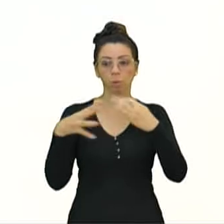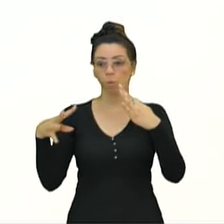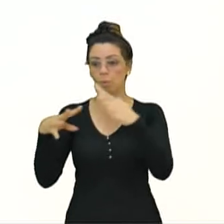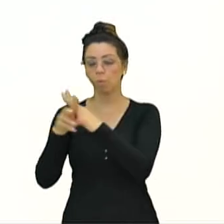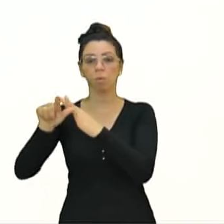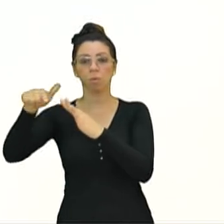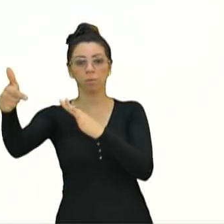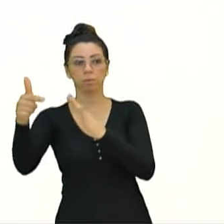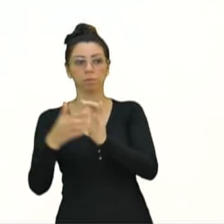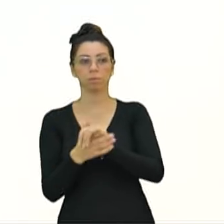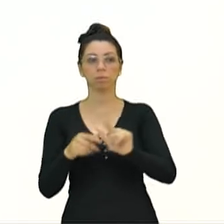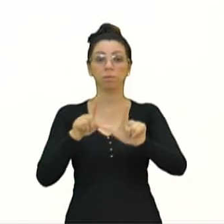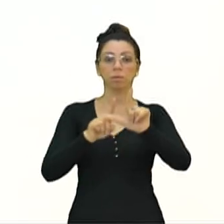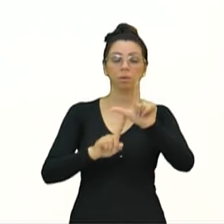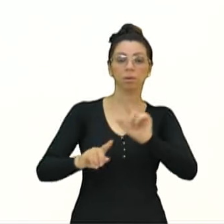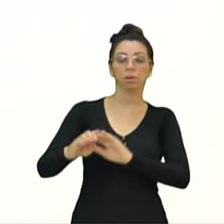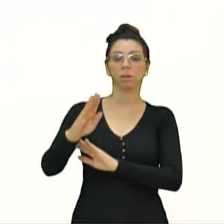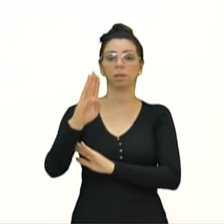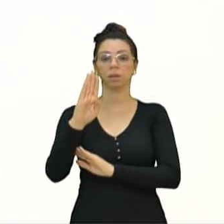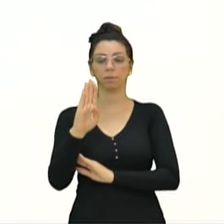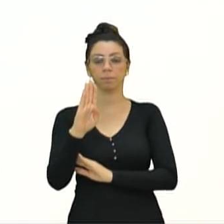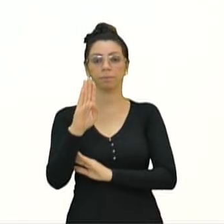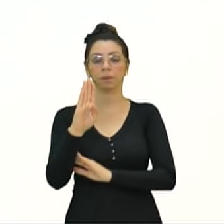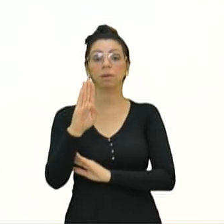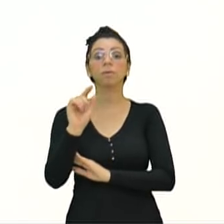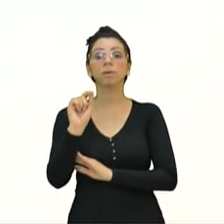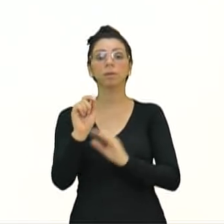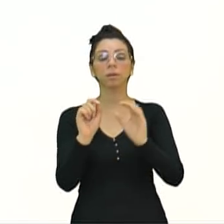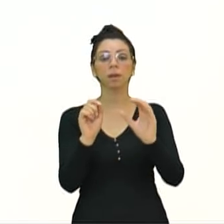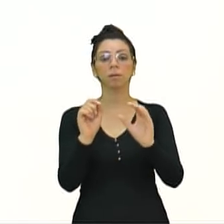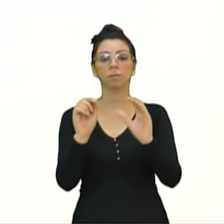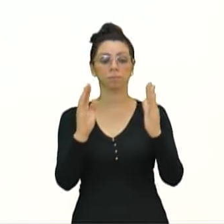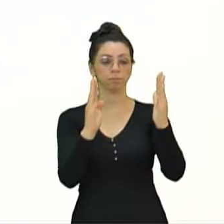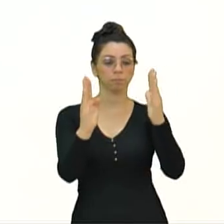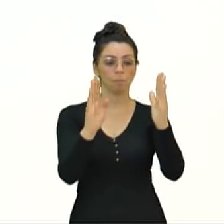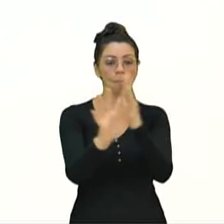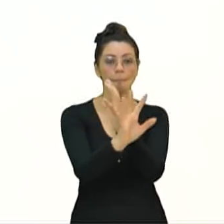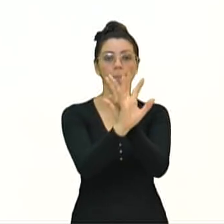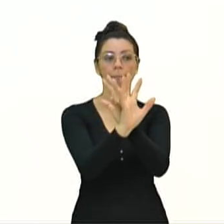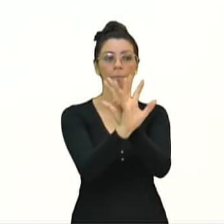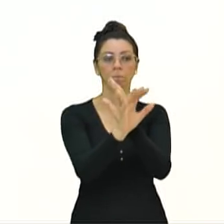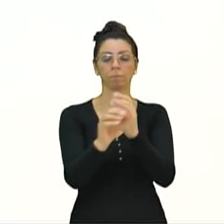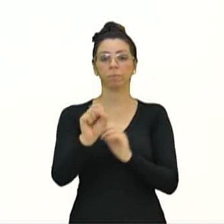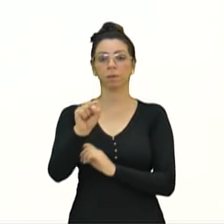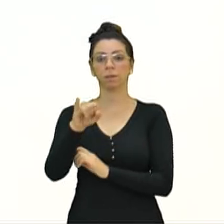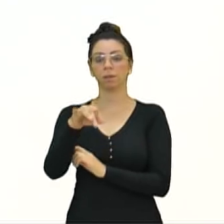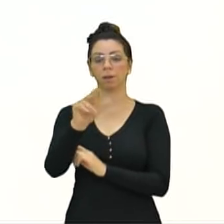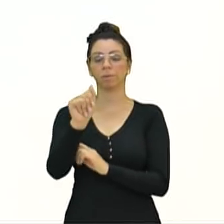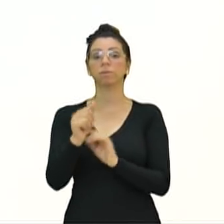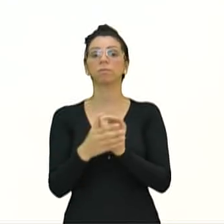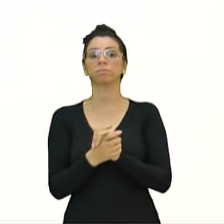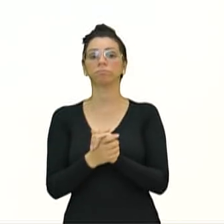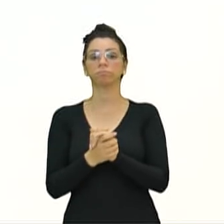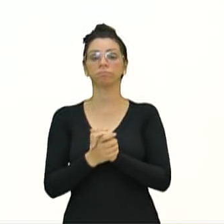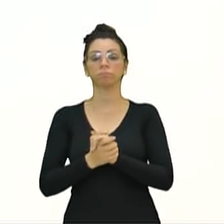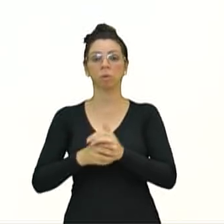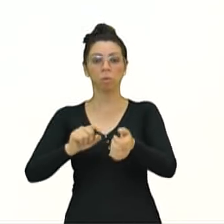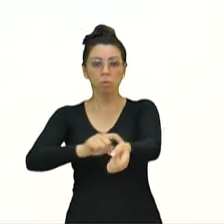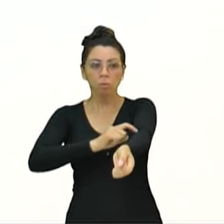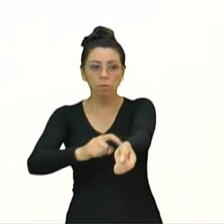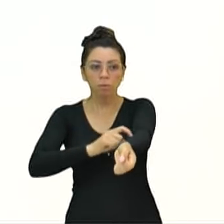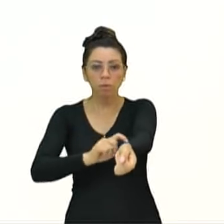B, na fenda sináptica, letra C, nos nervos e letra D, no